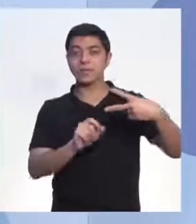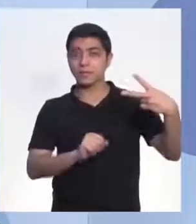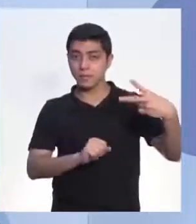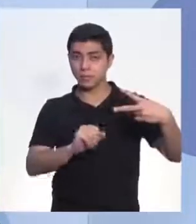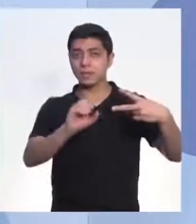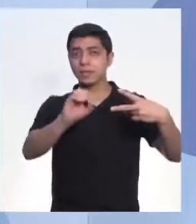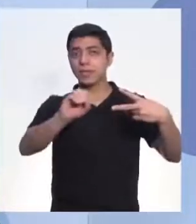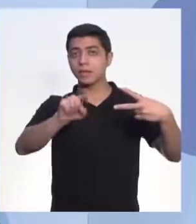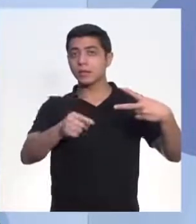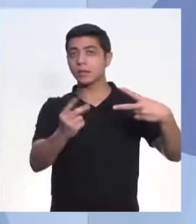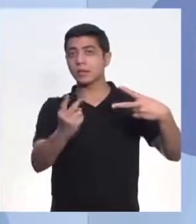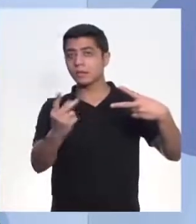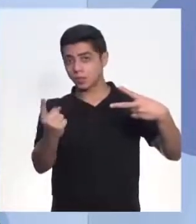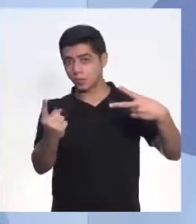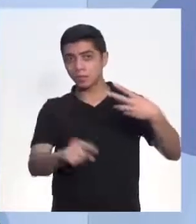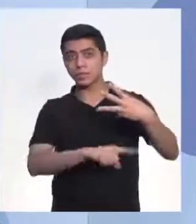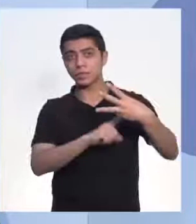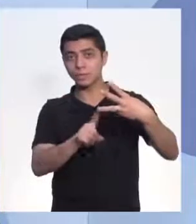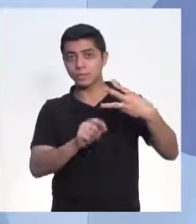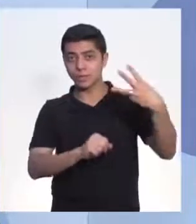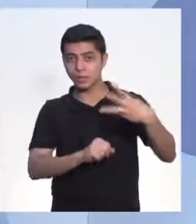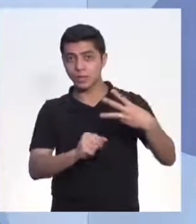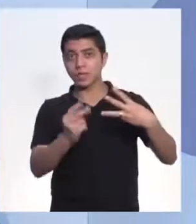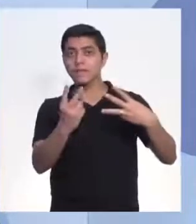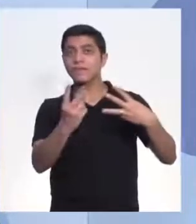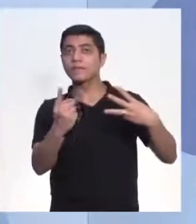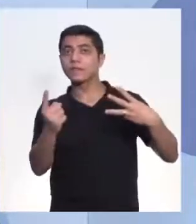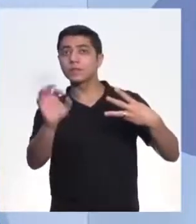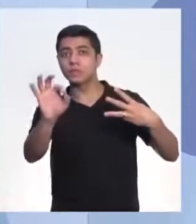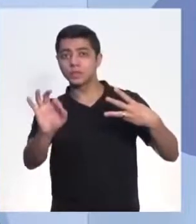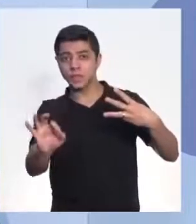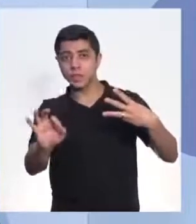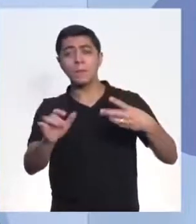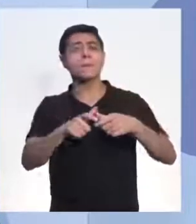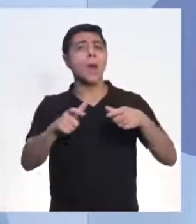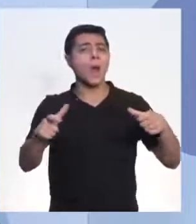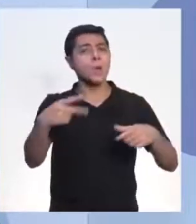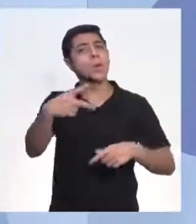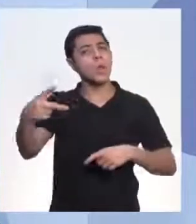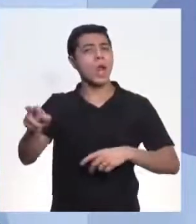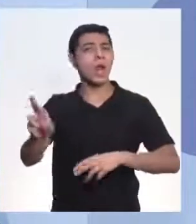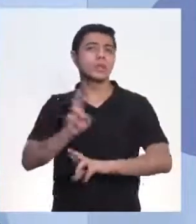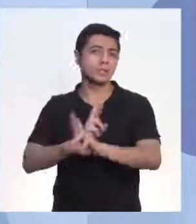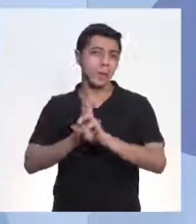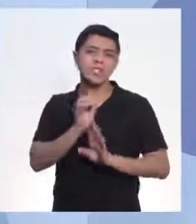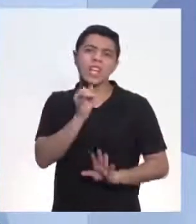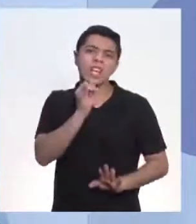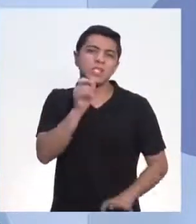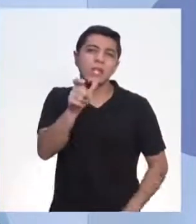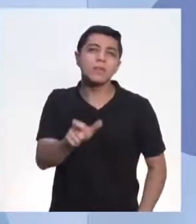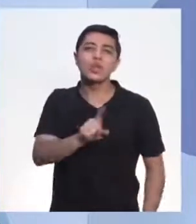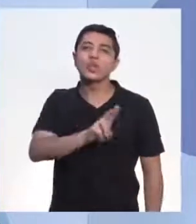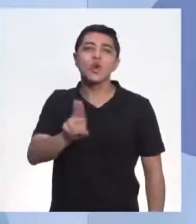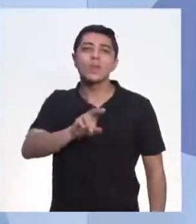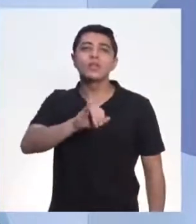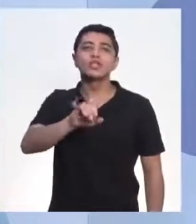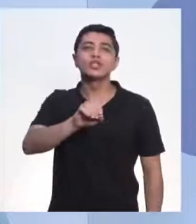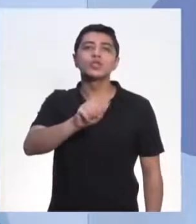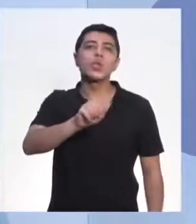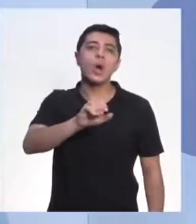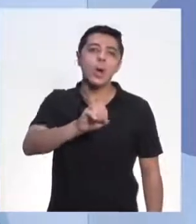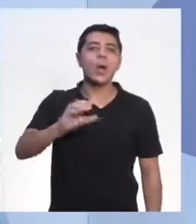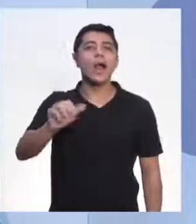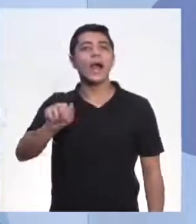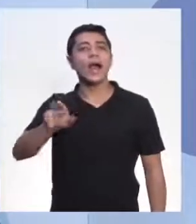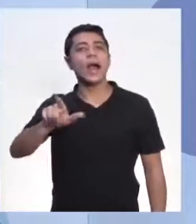E 21% aqui. A maioria colocando essas respostas. Por exemplo, o João Carlos colocou isso e muitos